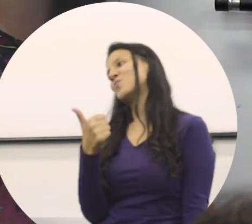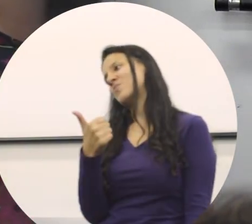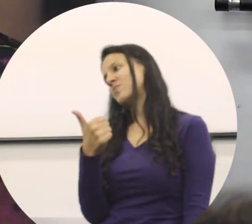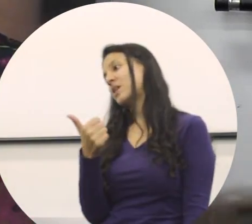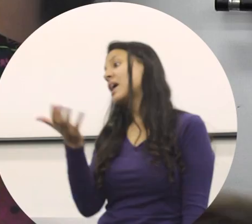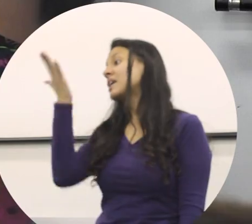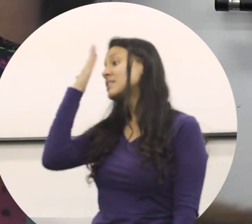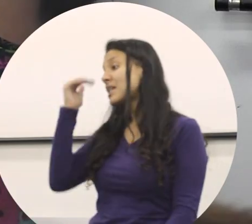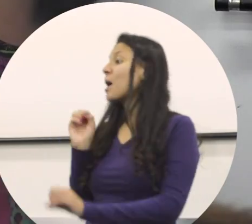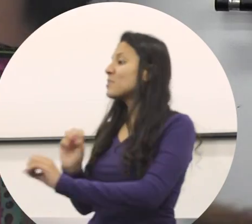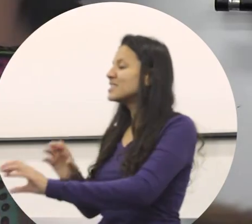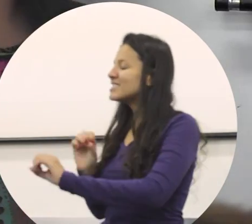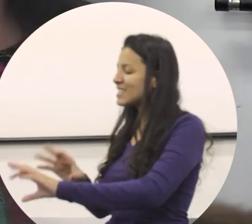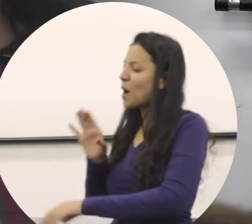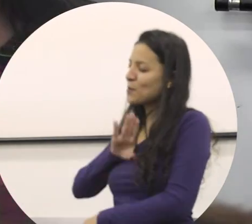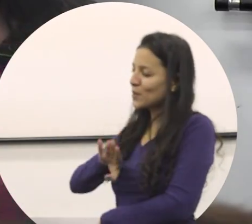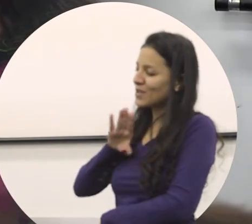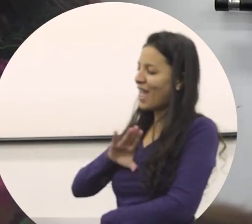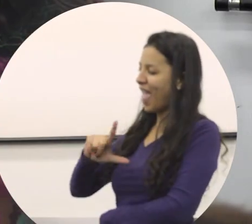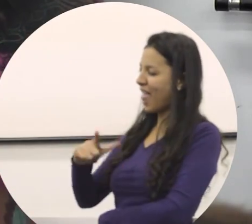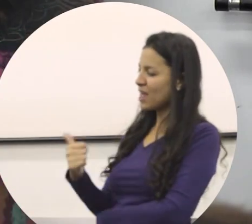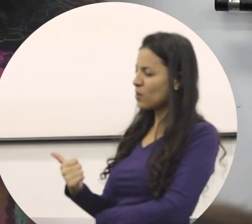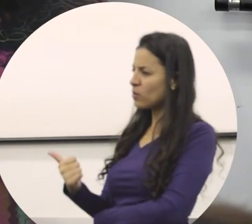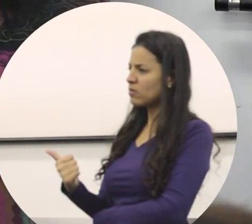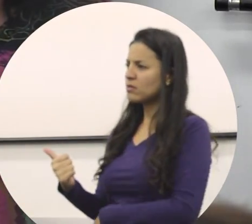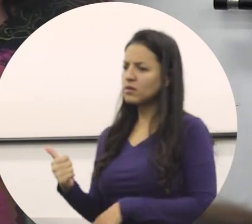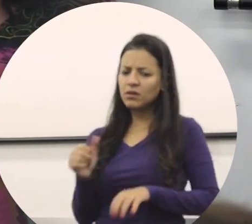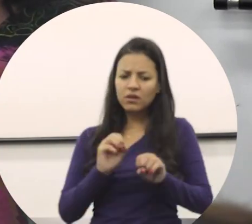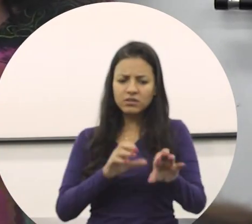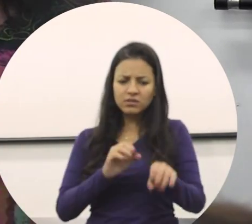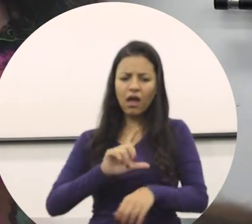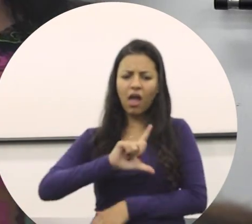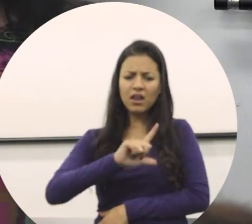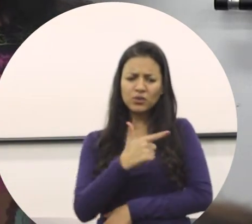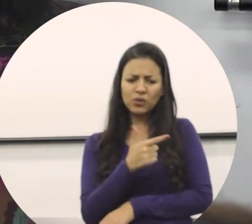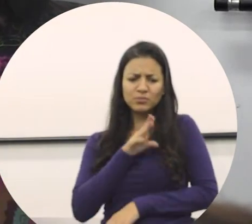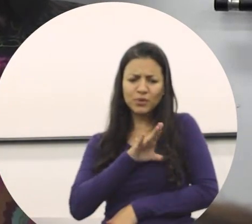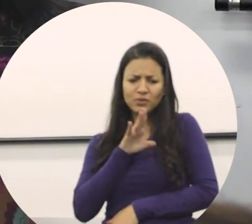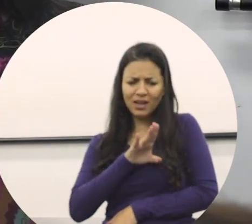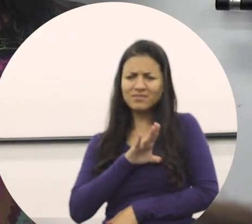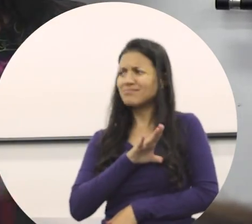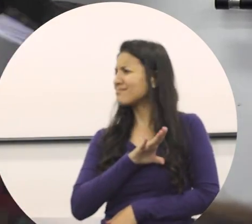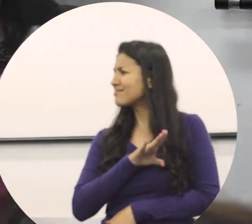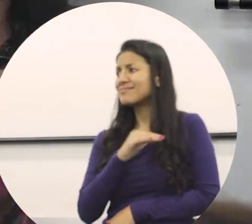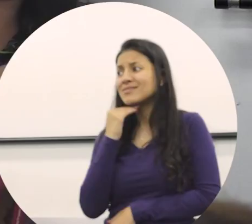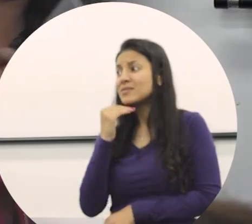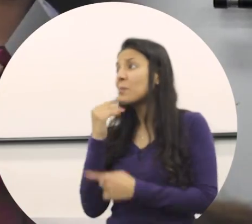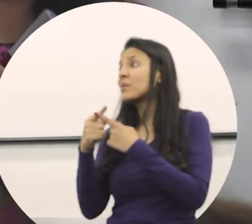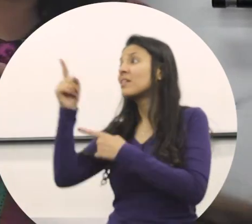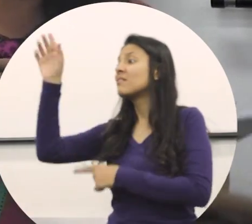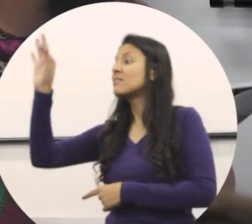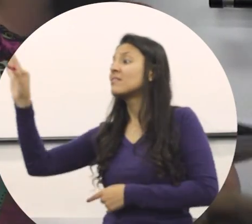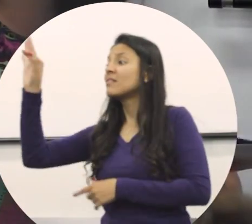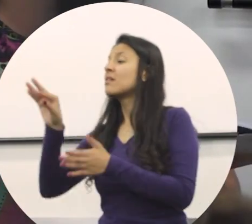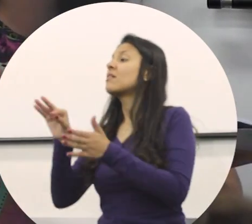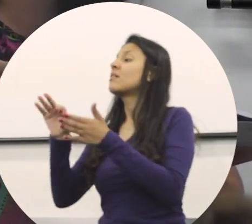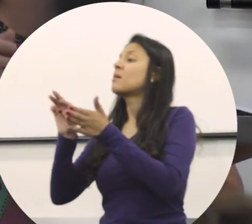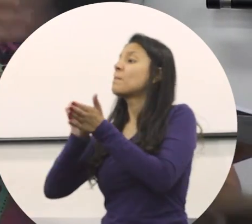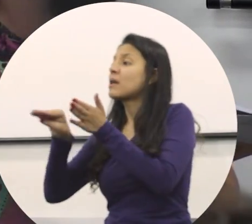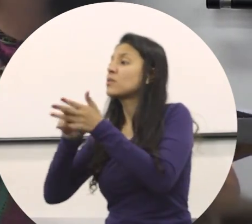ensinar português como língua materna, mas português como língua estrangeira a gente não sabe. Que nem na faculdade tem, né?